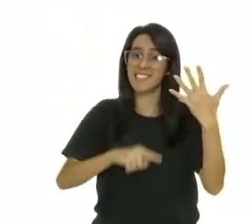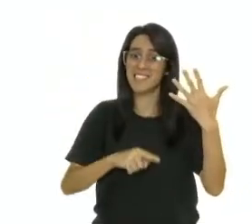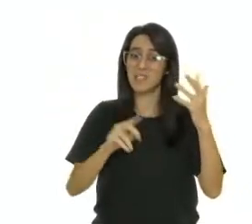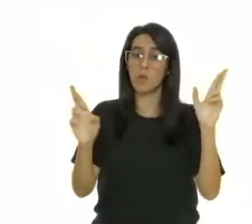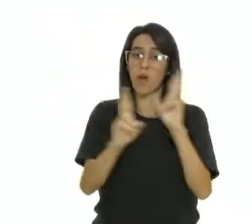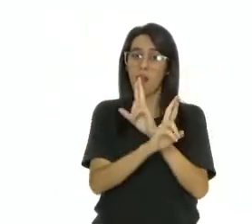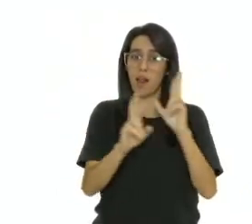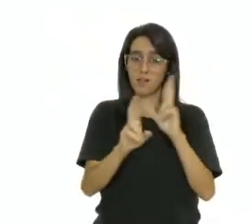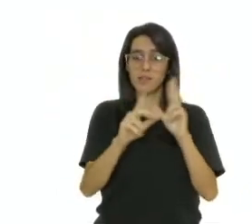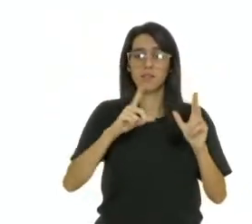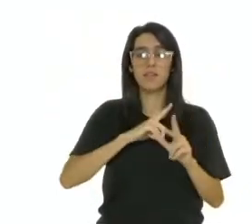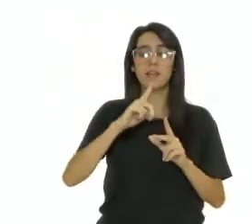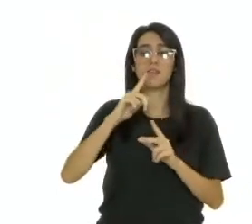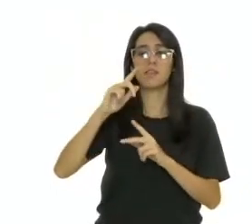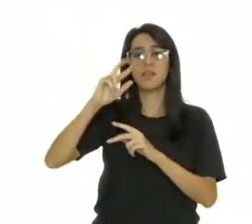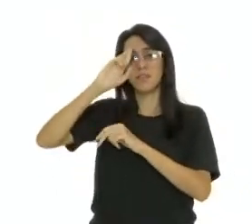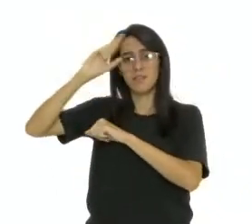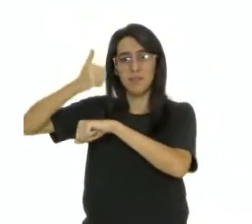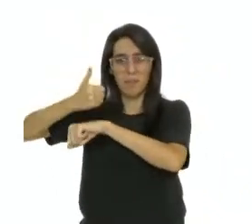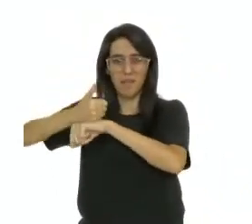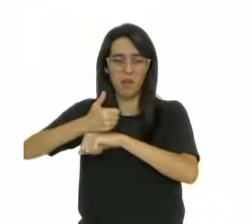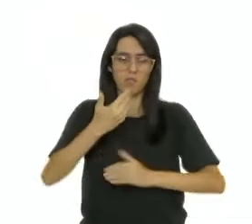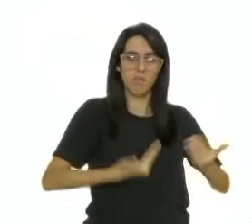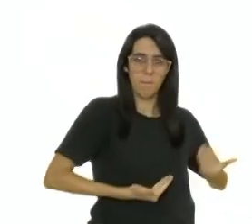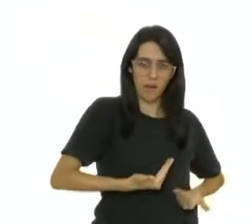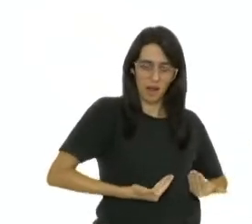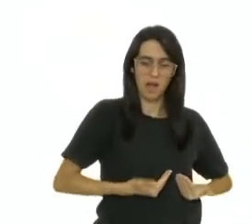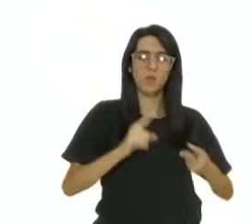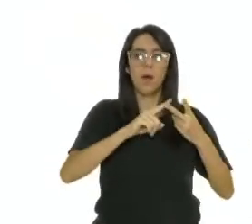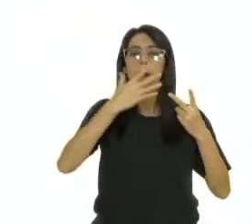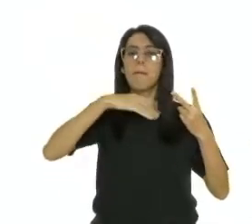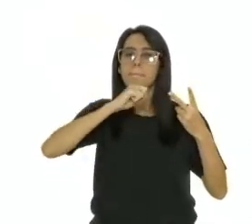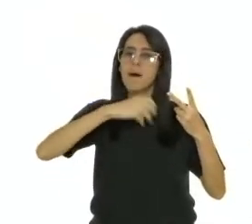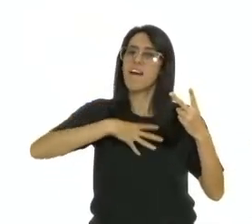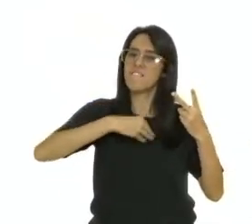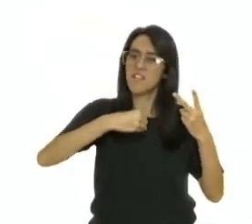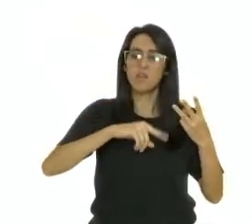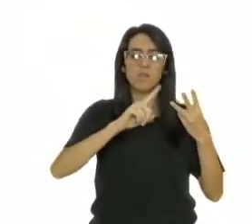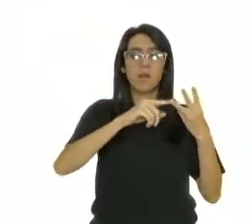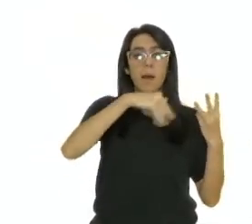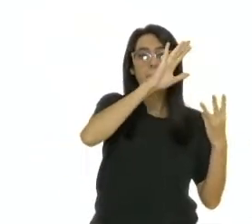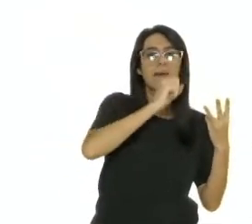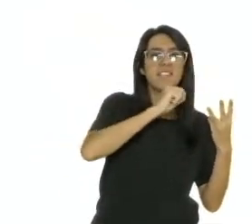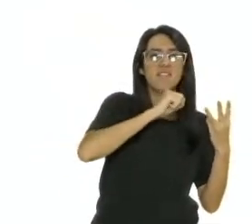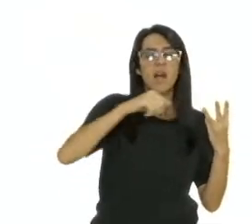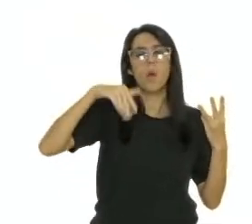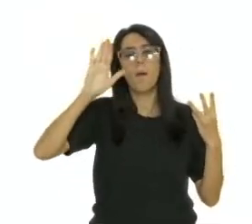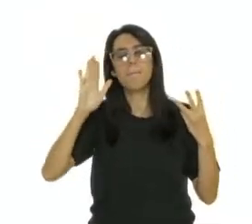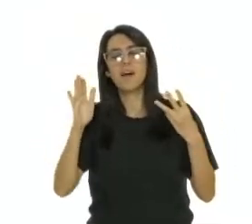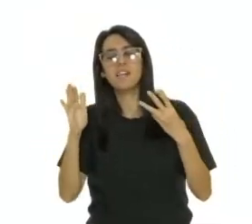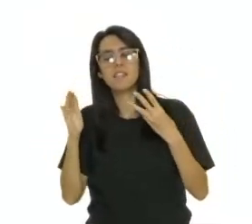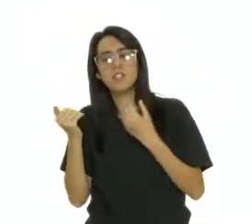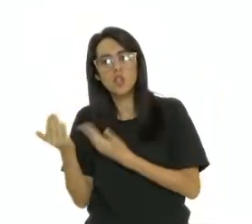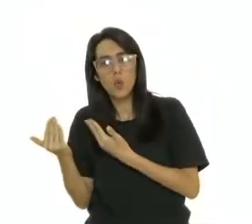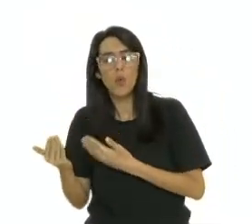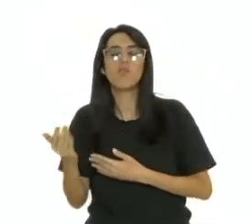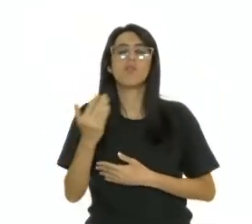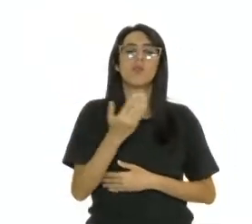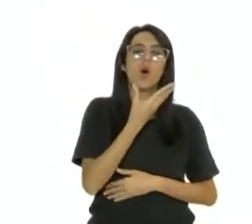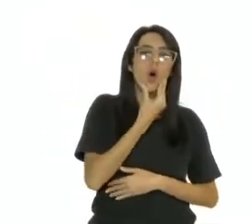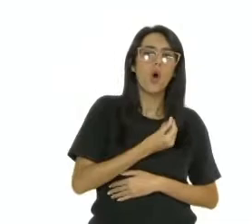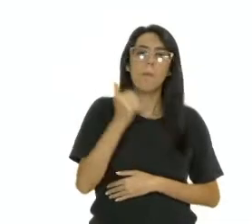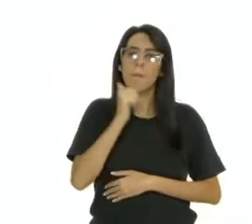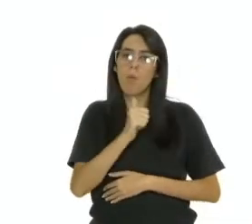e o servo, ou seja, o patrão e empregado, pai e filho, o mais velho e o mais novo, entre homens e mulheres, entre o